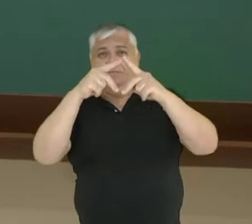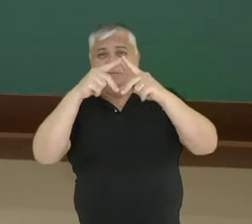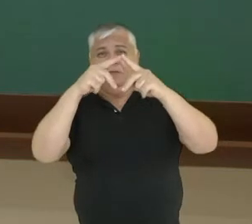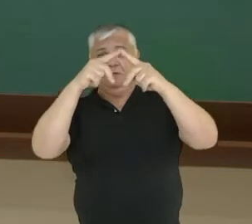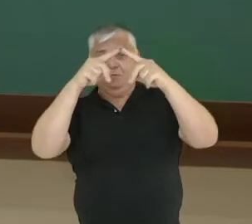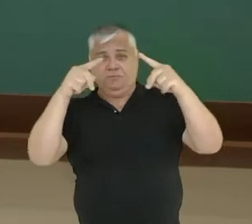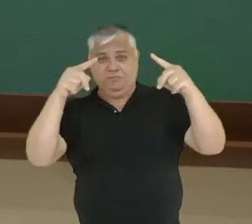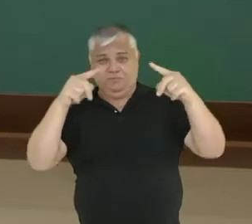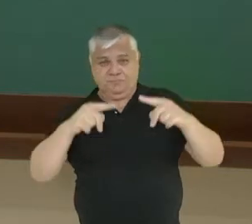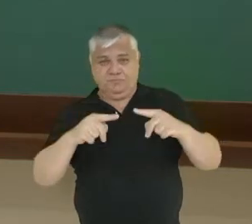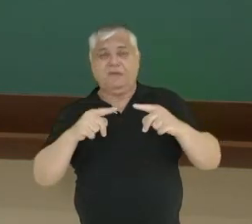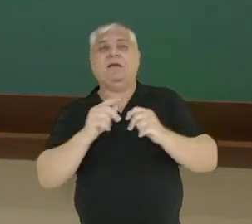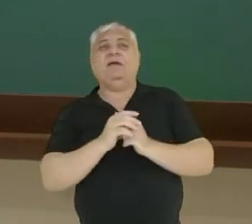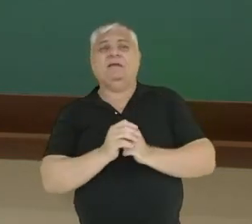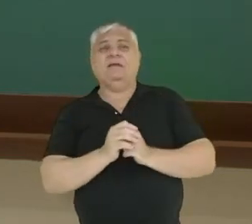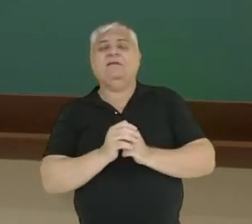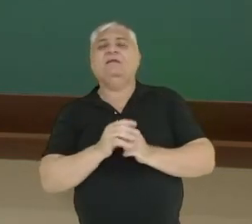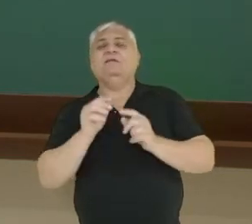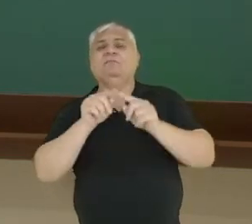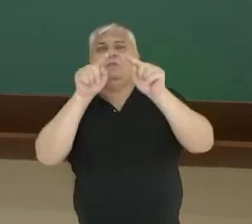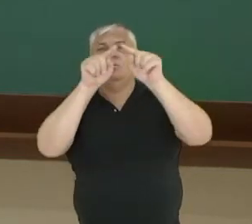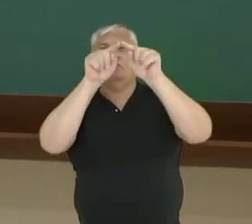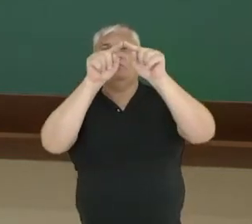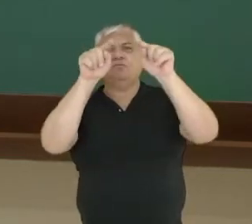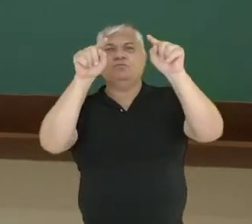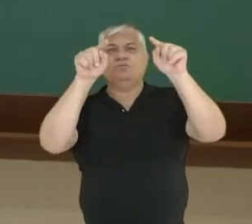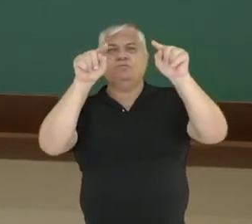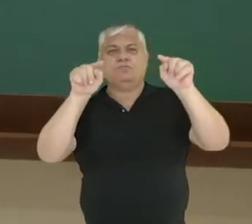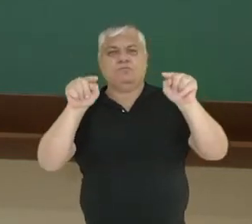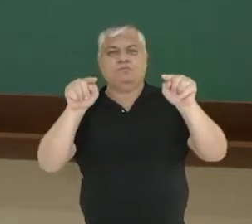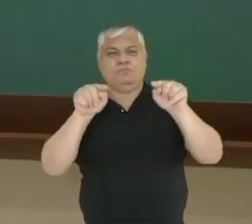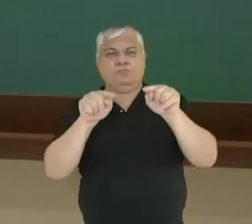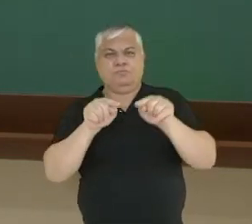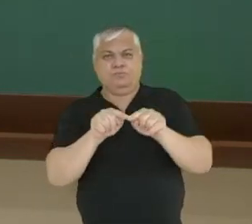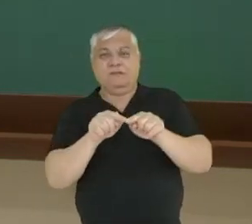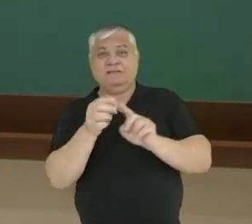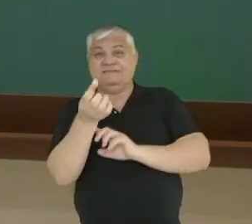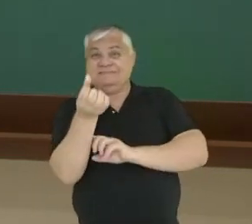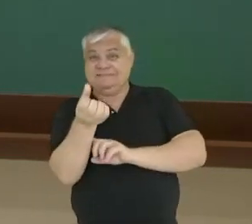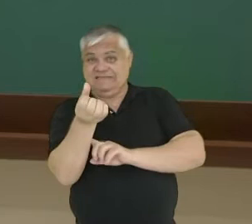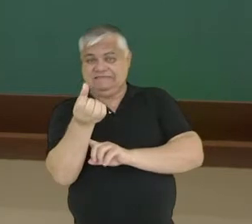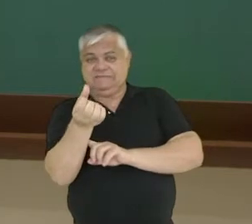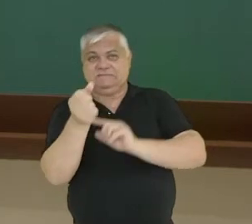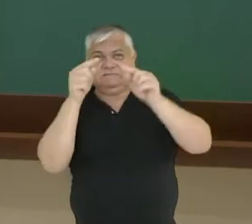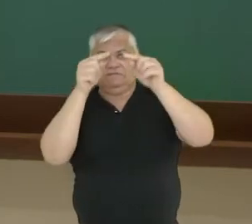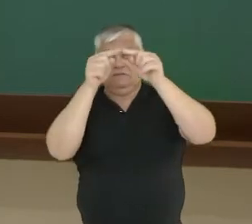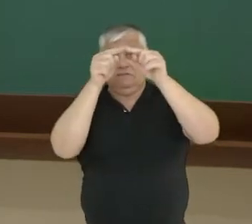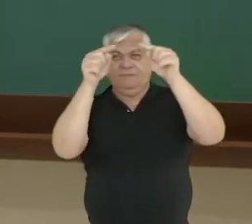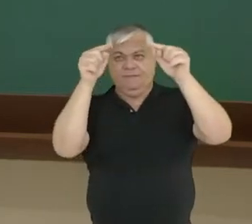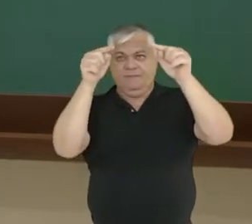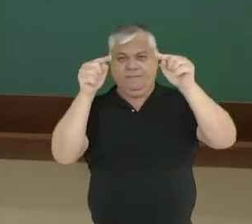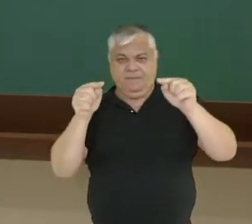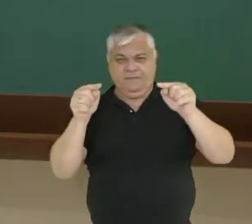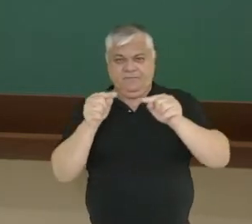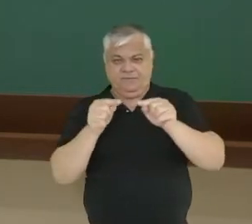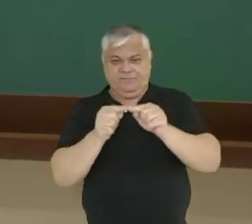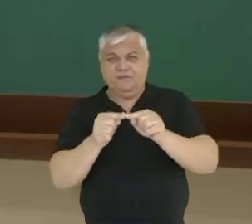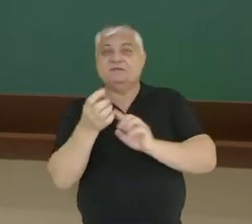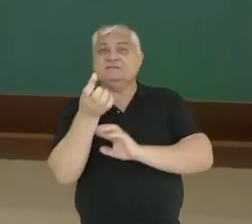lados iguais. E o hexágono, que é um polígono de 6 lados